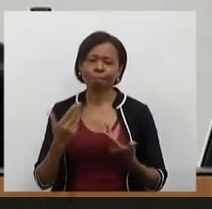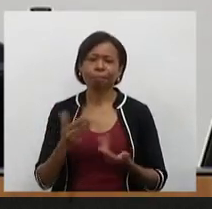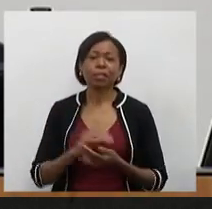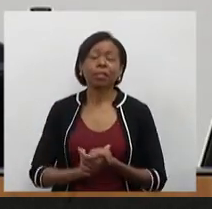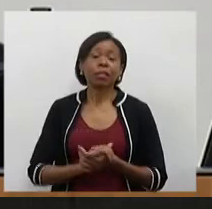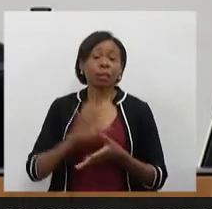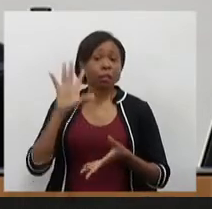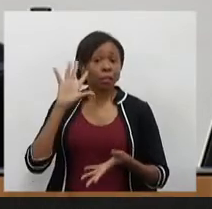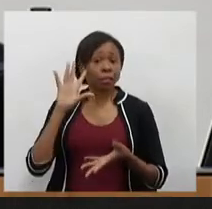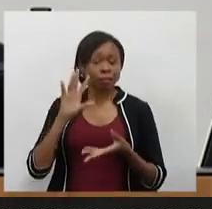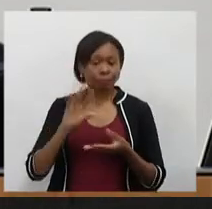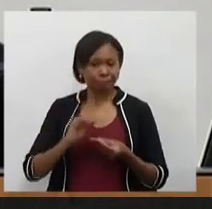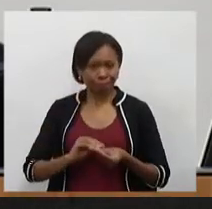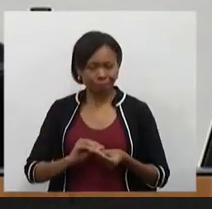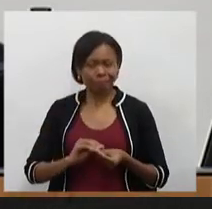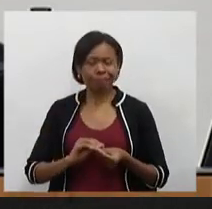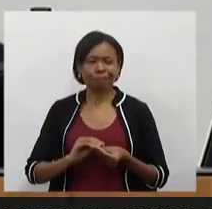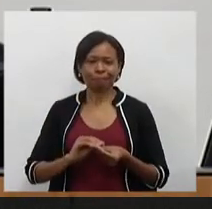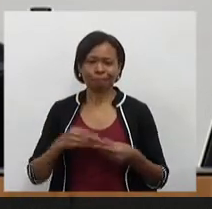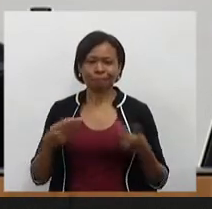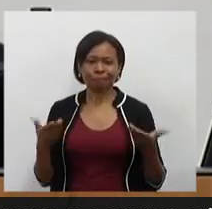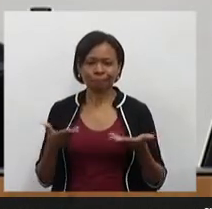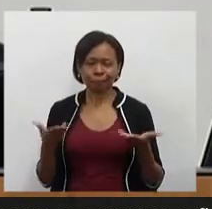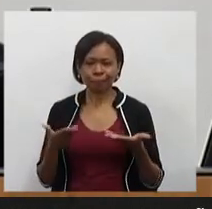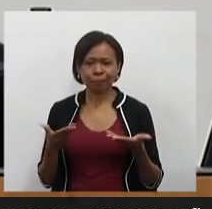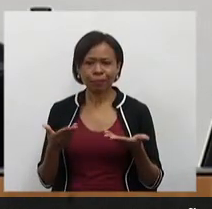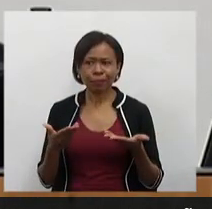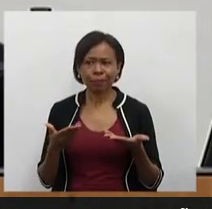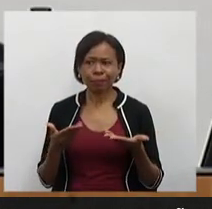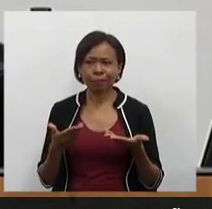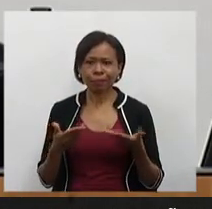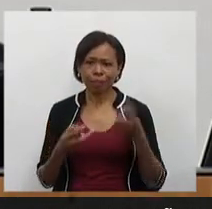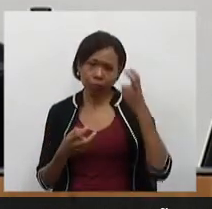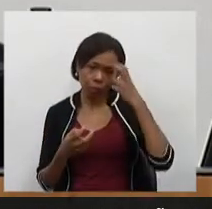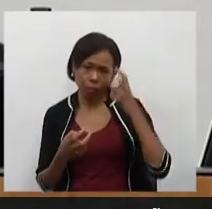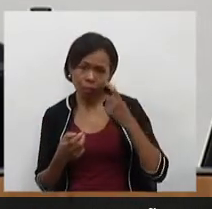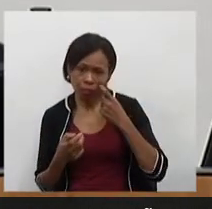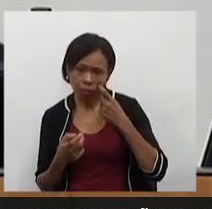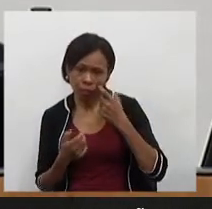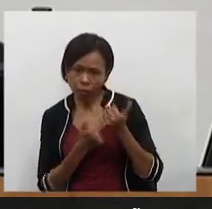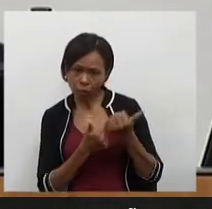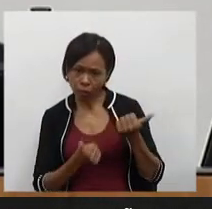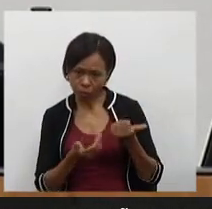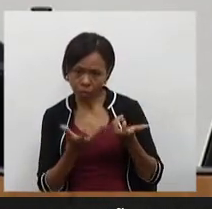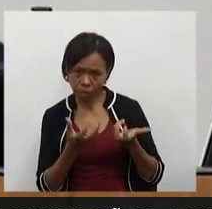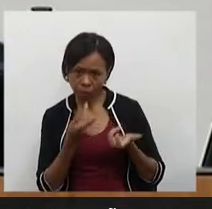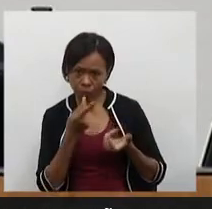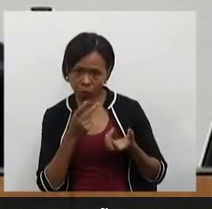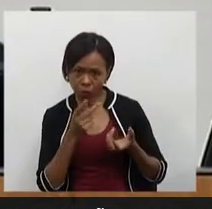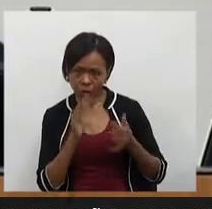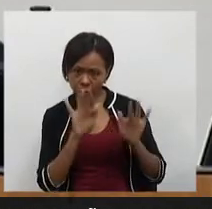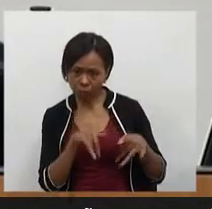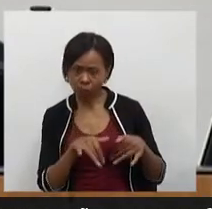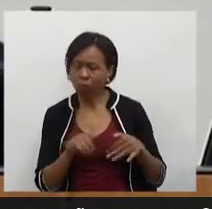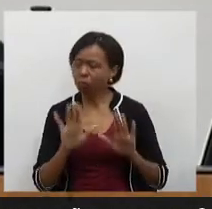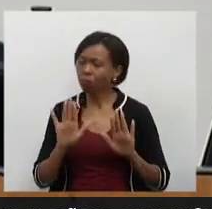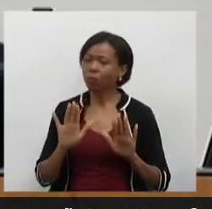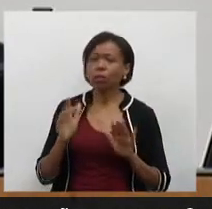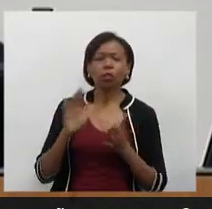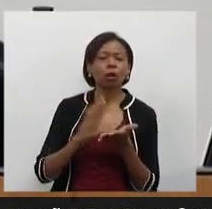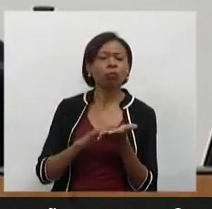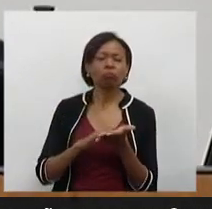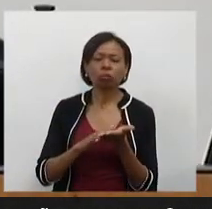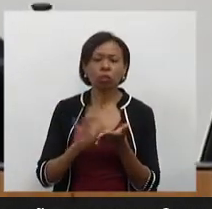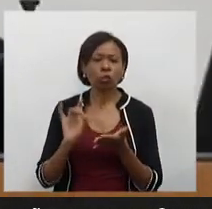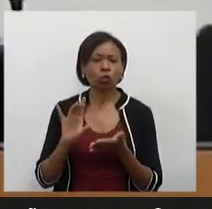isso. Vou aqui então, quer alguma consideração final, vice-presidente? Não, muito obrigado, presidente, e parabenizando a todos, né,